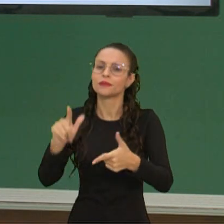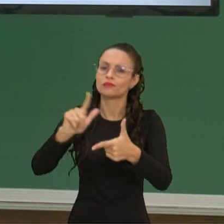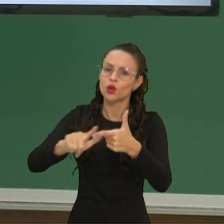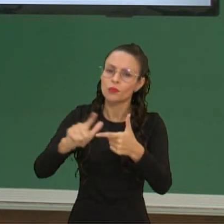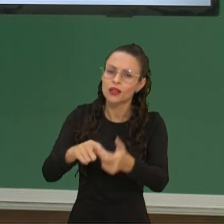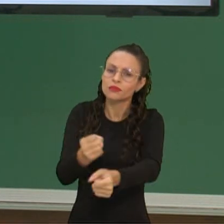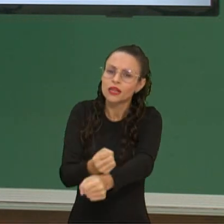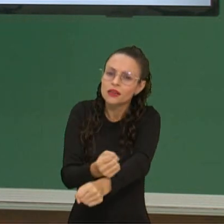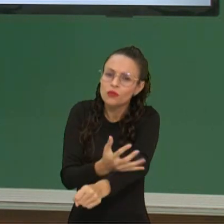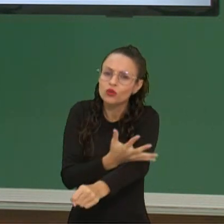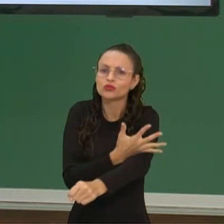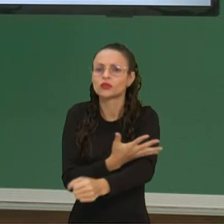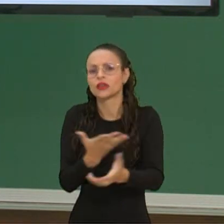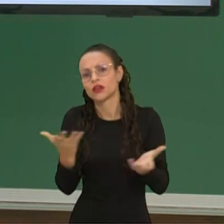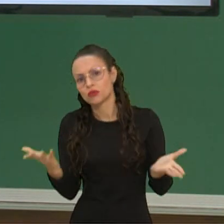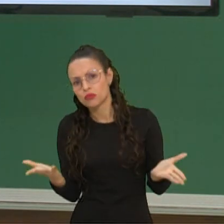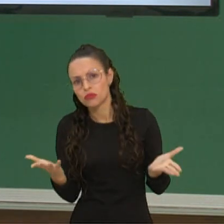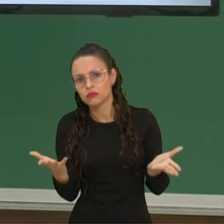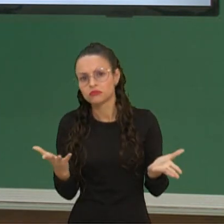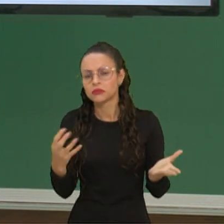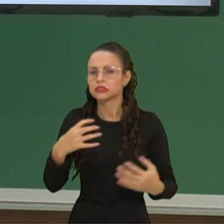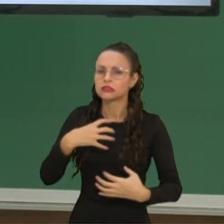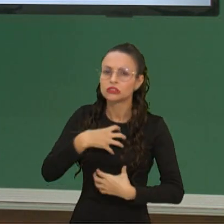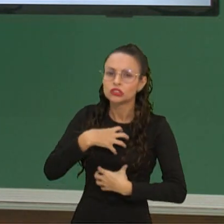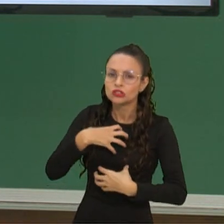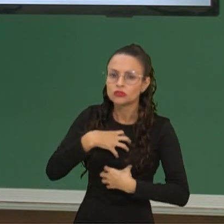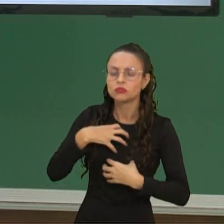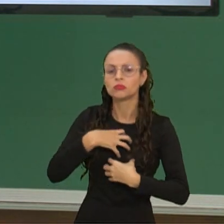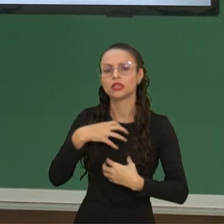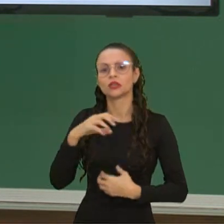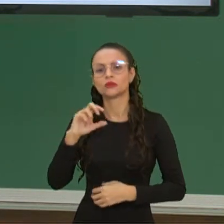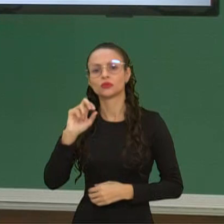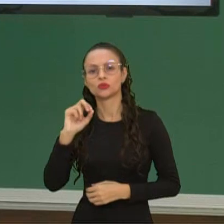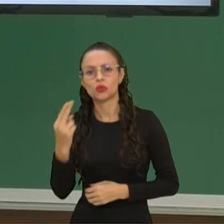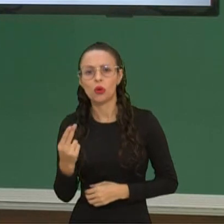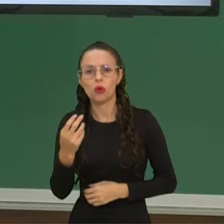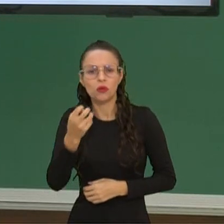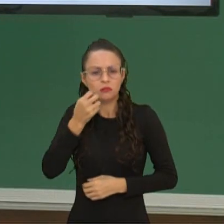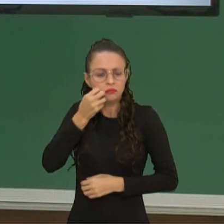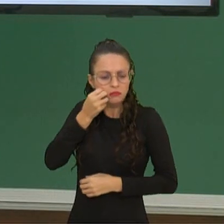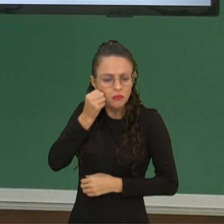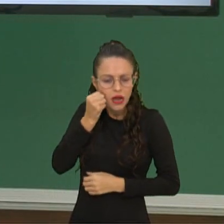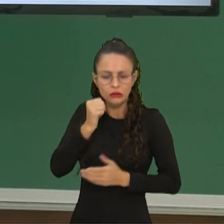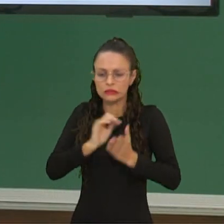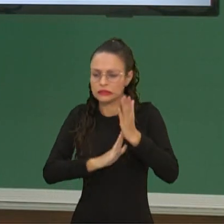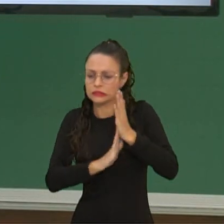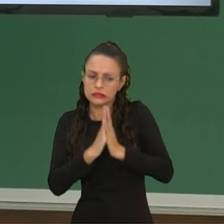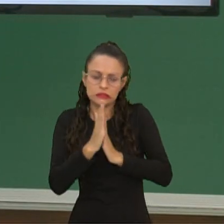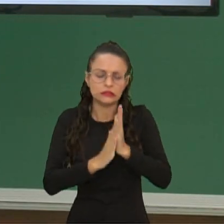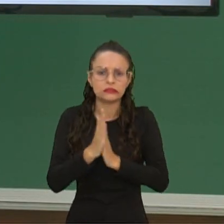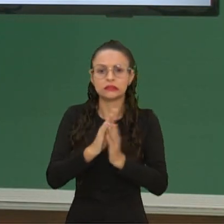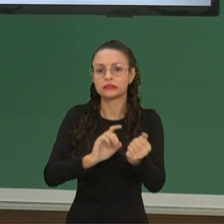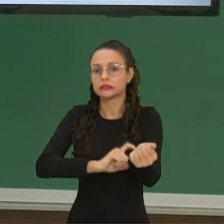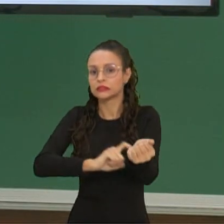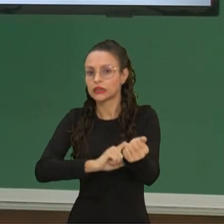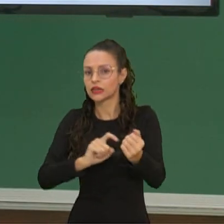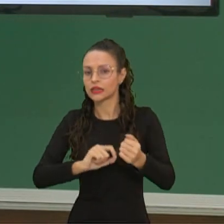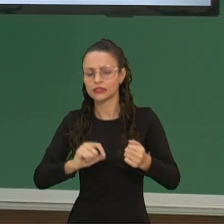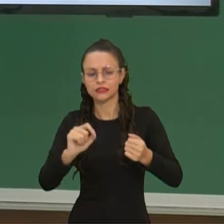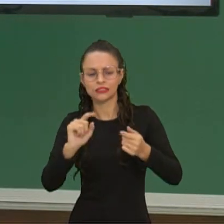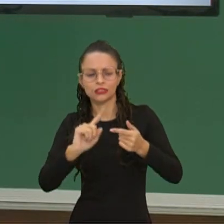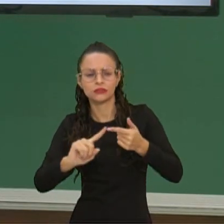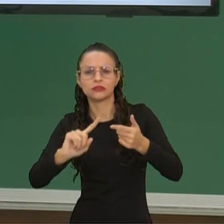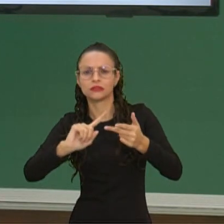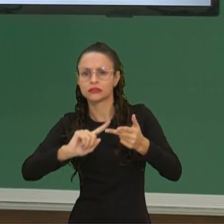emocionais seja ar é algum sentimento algum remorso ansiedade estresse então